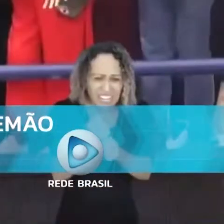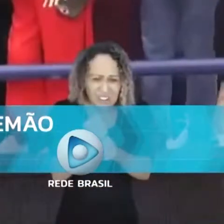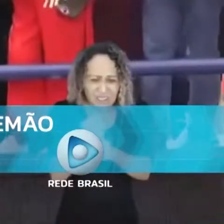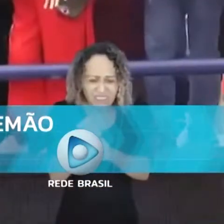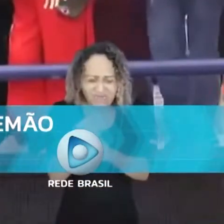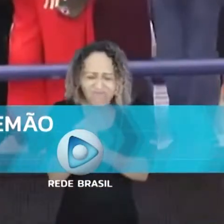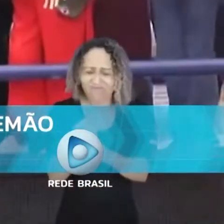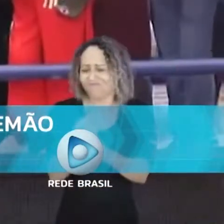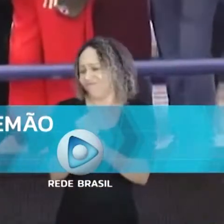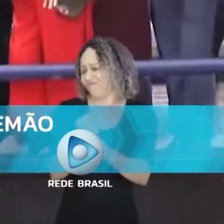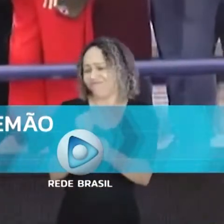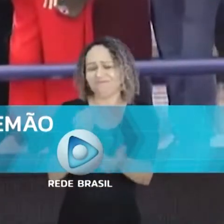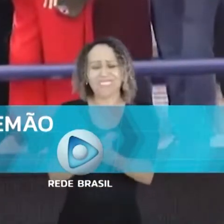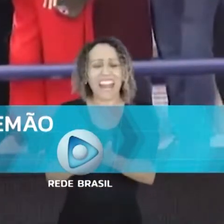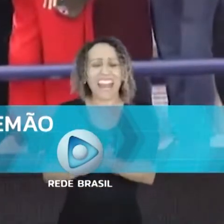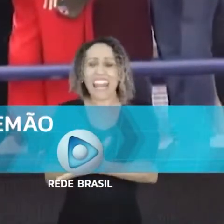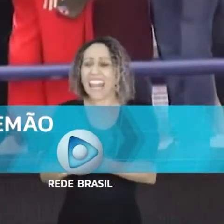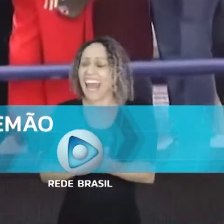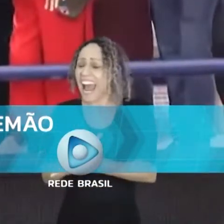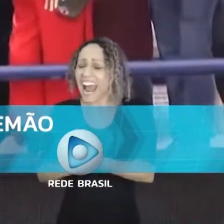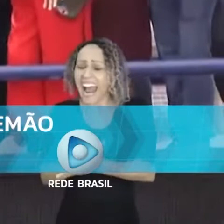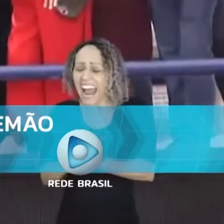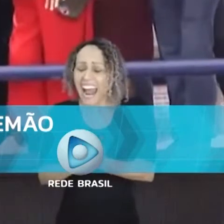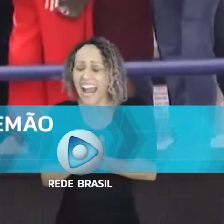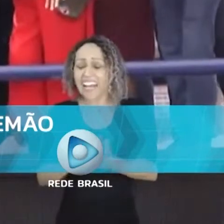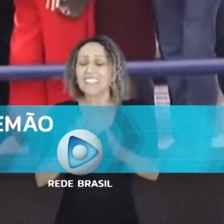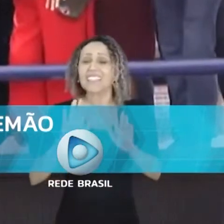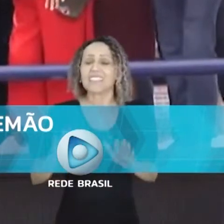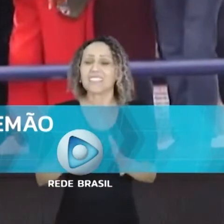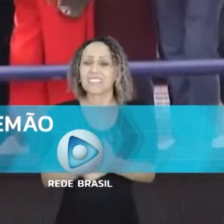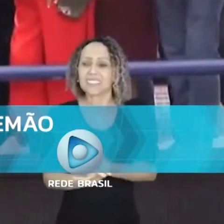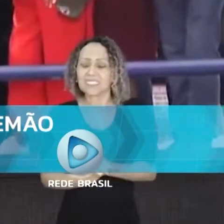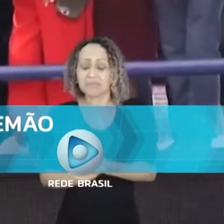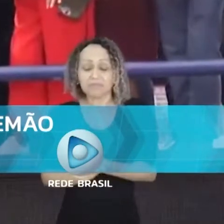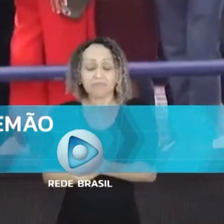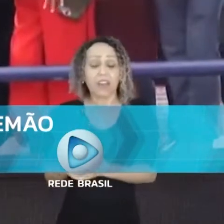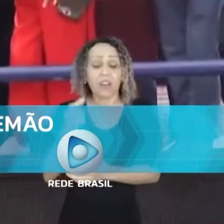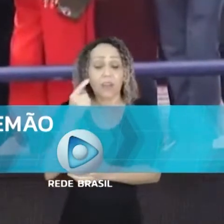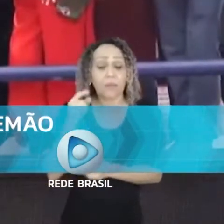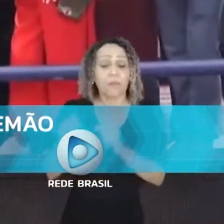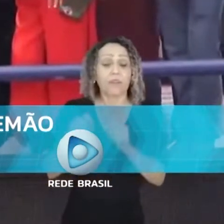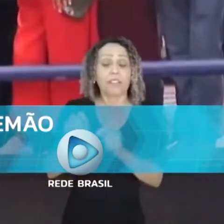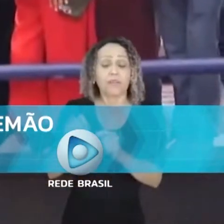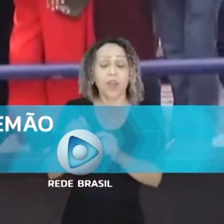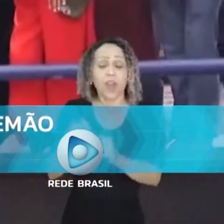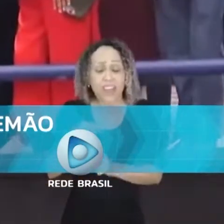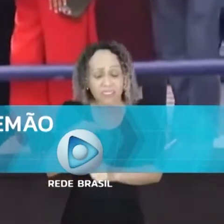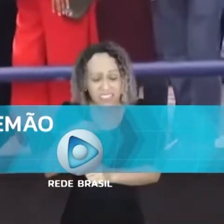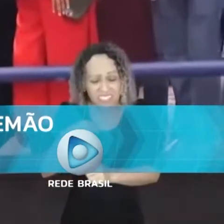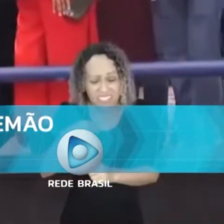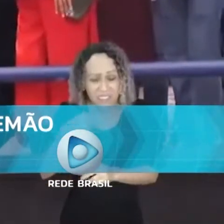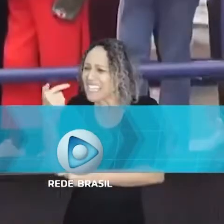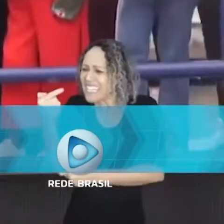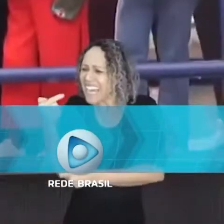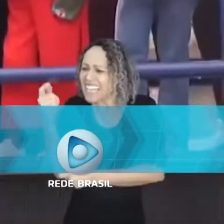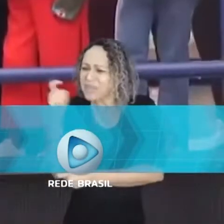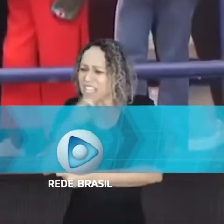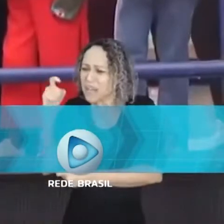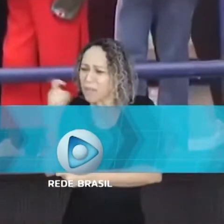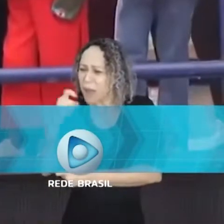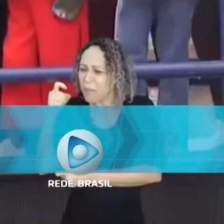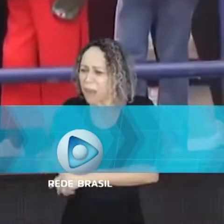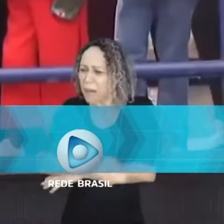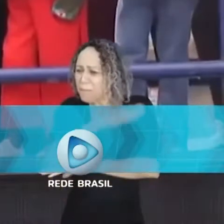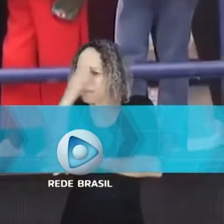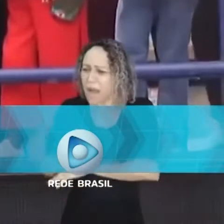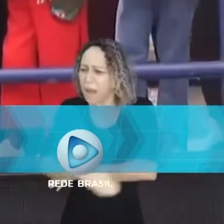no estado e afirmou que nunca se investiu tanto em infraestrutura no Rio de Janeiro como em seu governo.